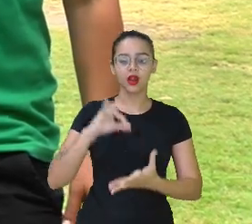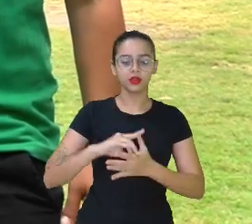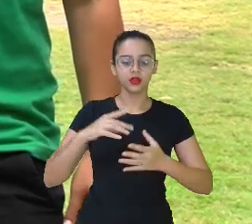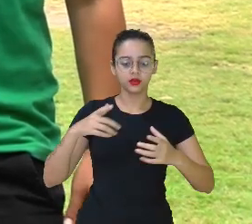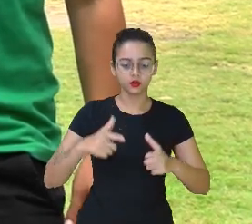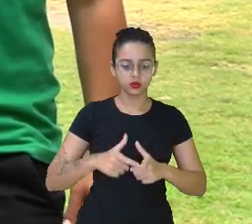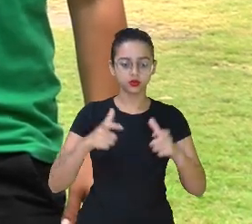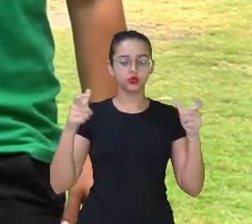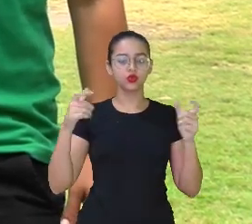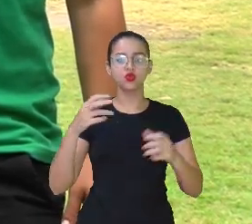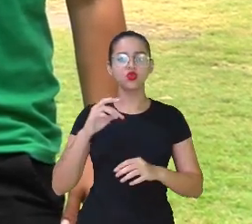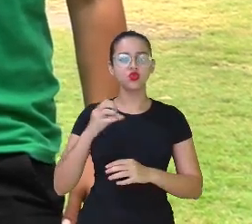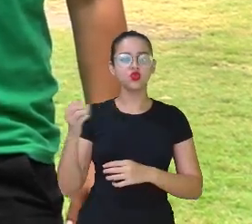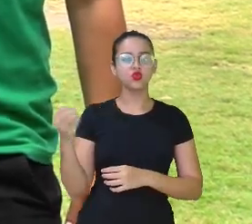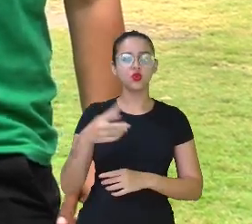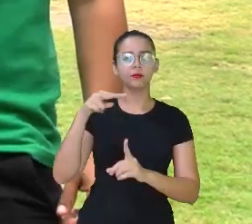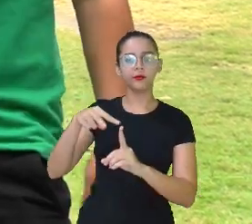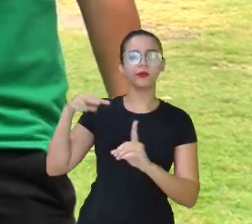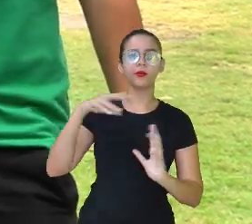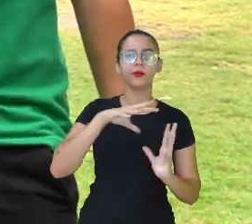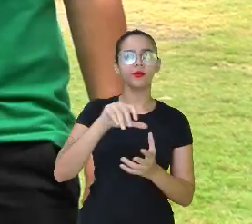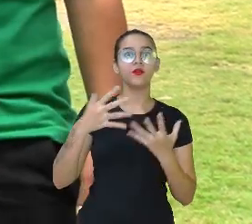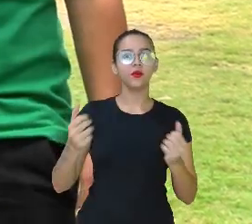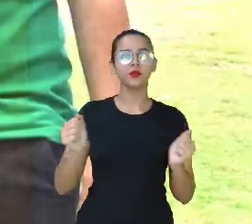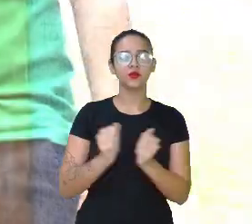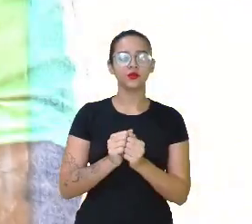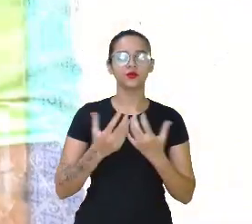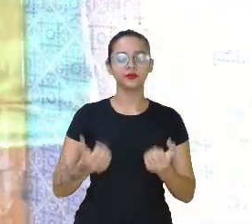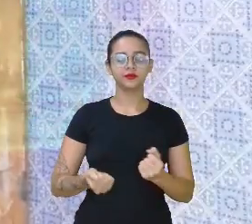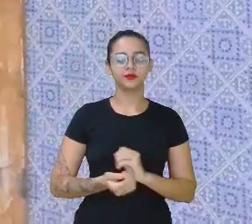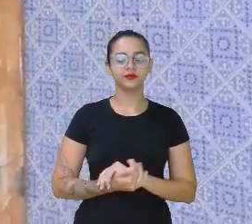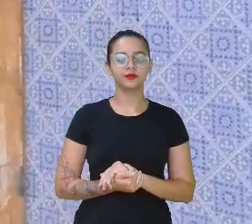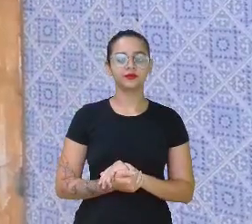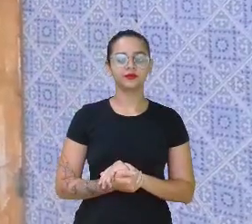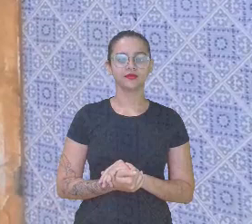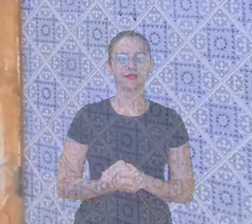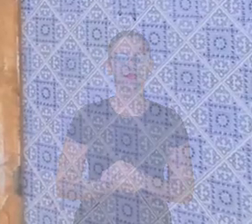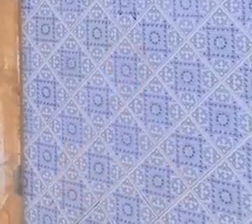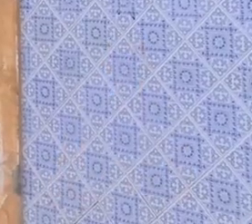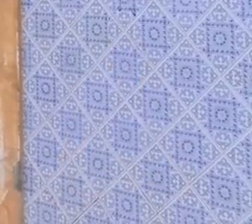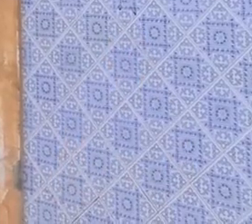de um novo olhar para o mundo. Vamos junto? Vamos embora. Lá.